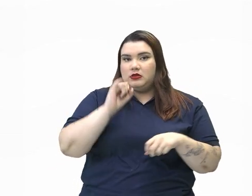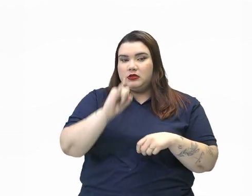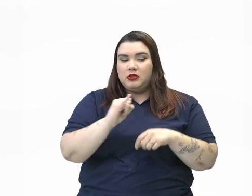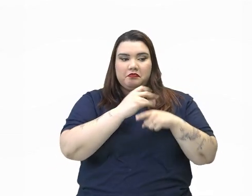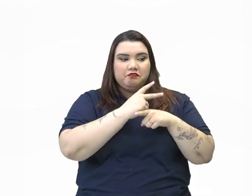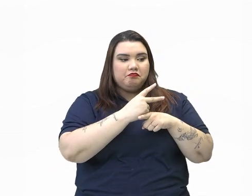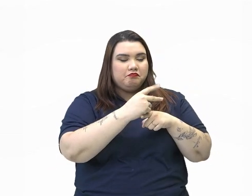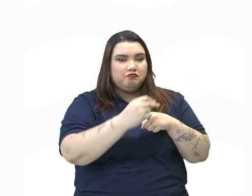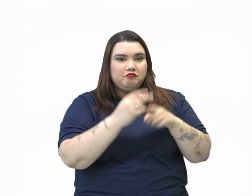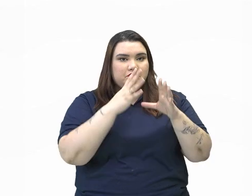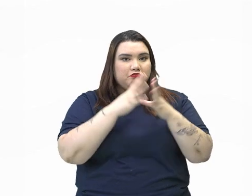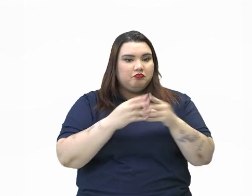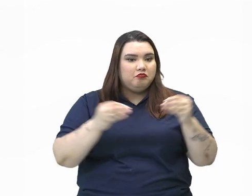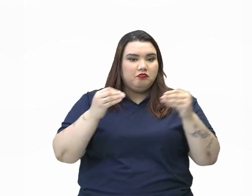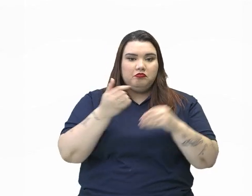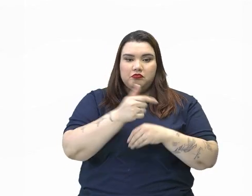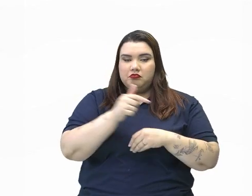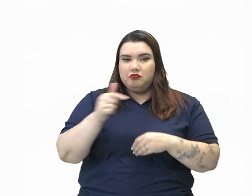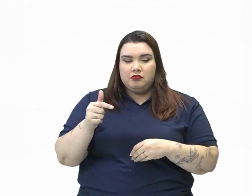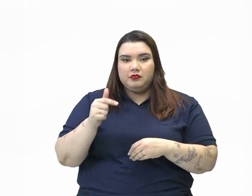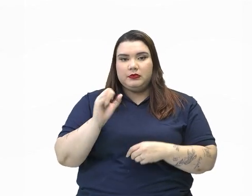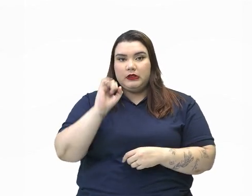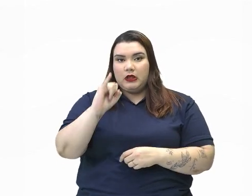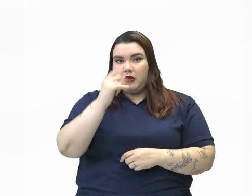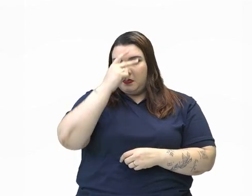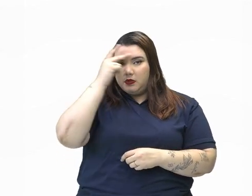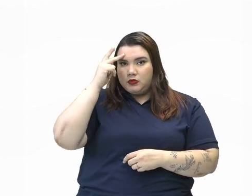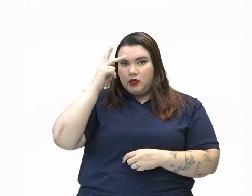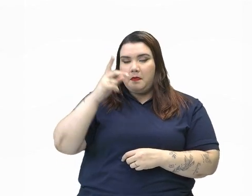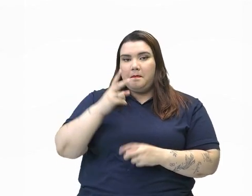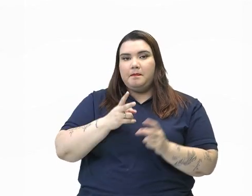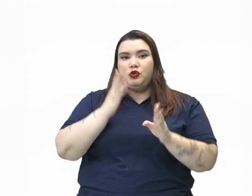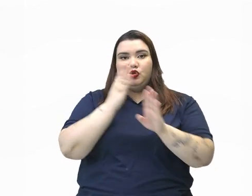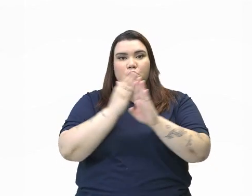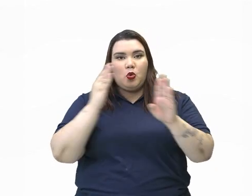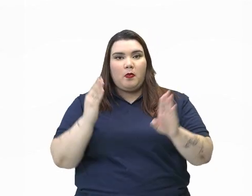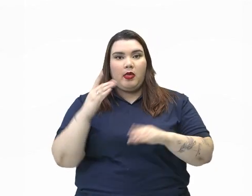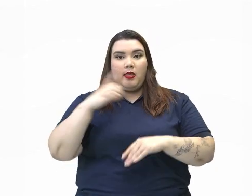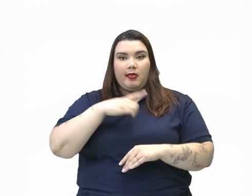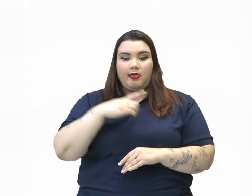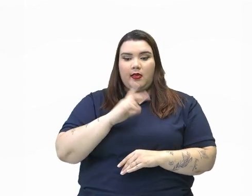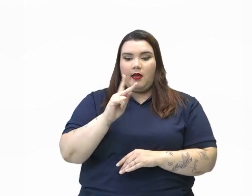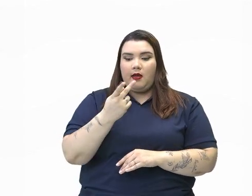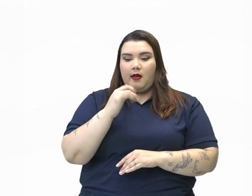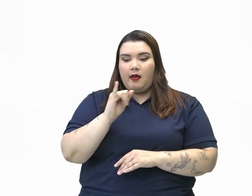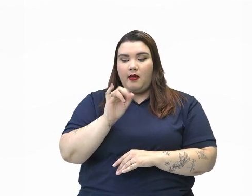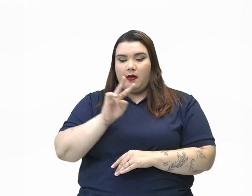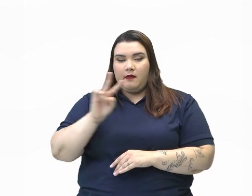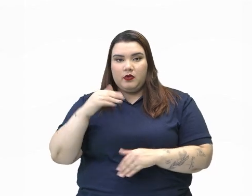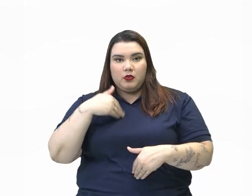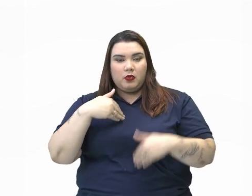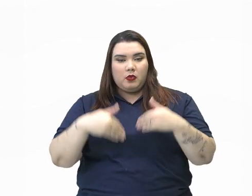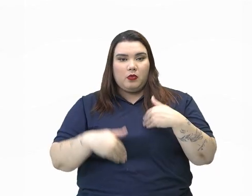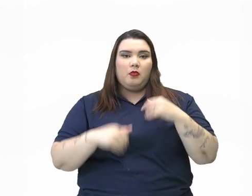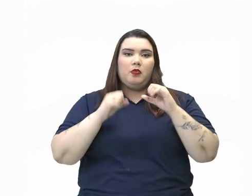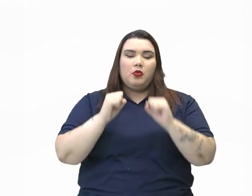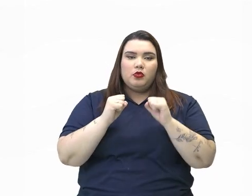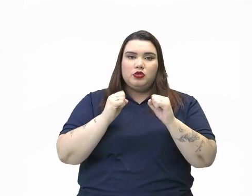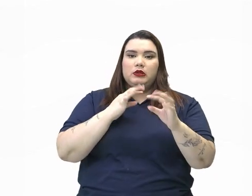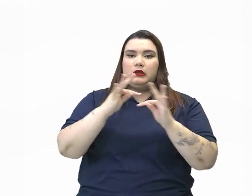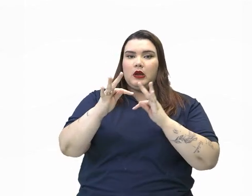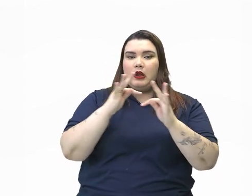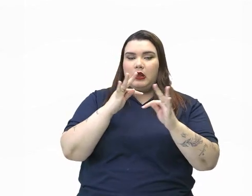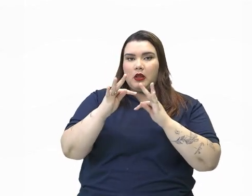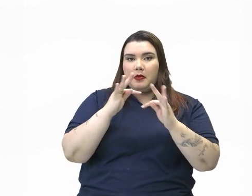combatido, certo? Então, uma vez que a pessoa identifica que ela é portadora do HIV, ela pode recorrer ao tratamento